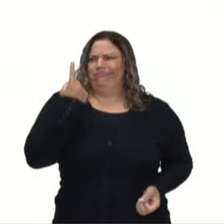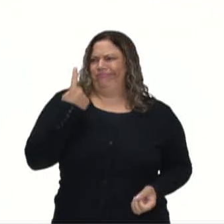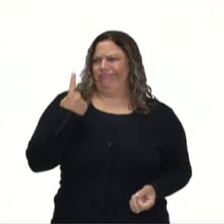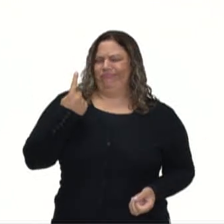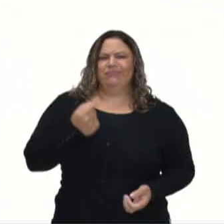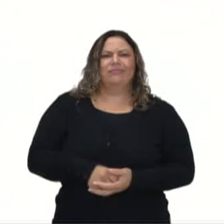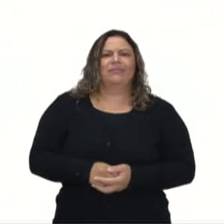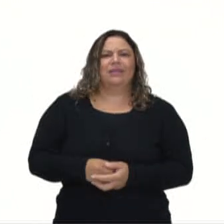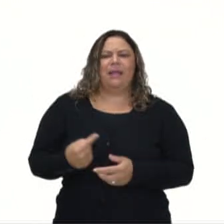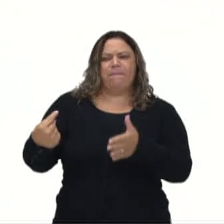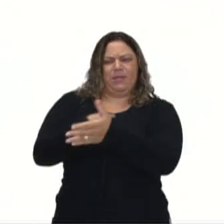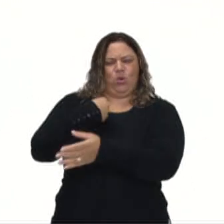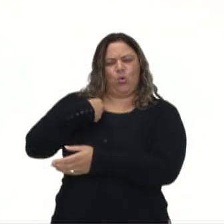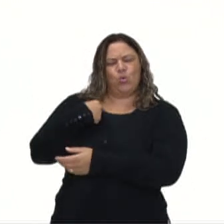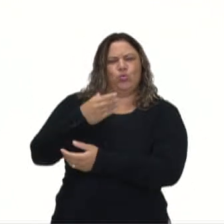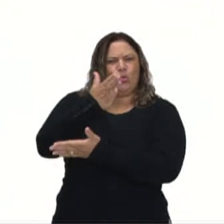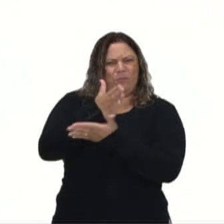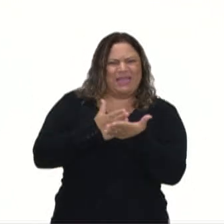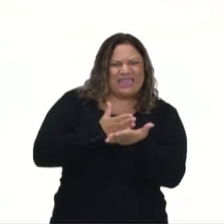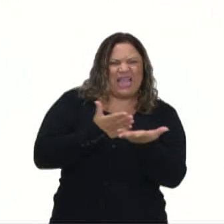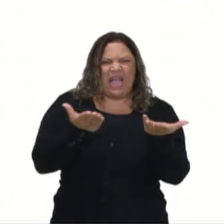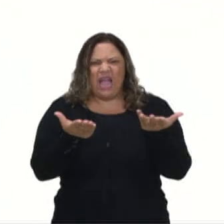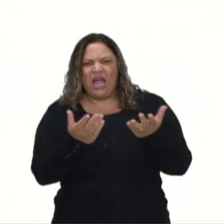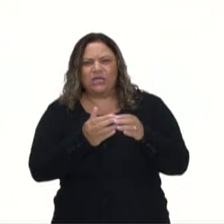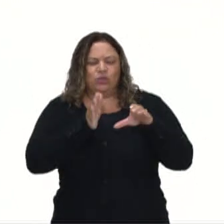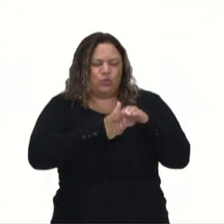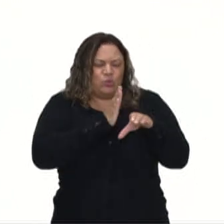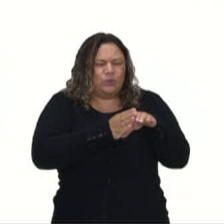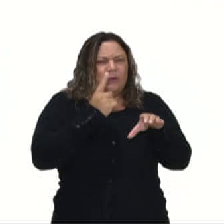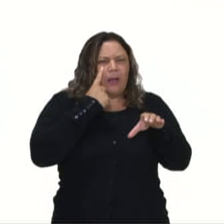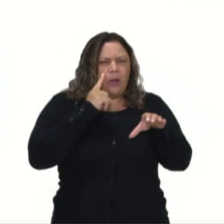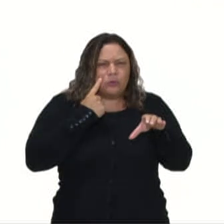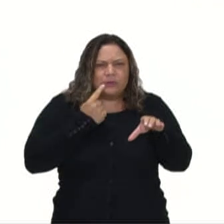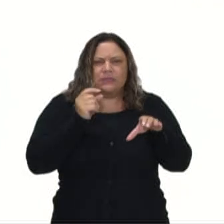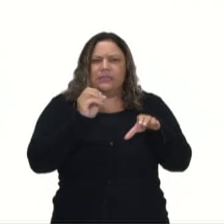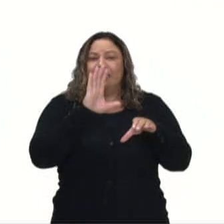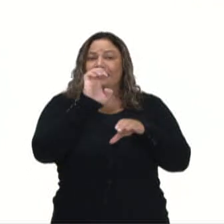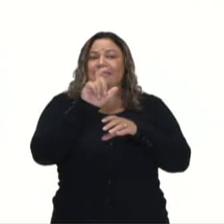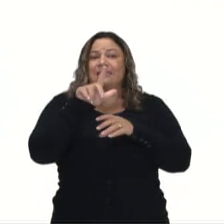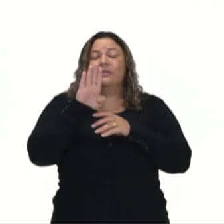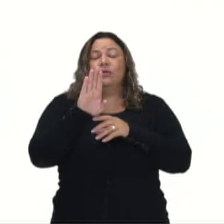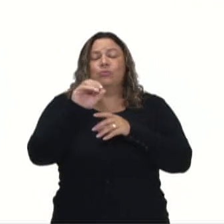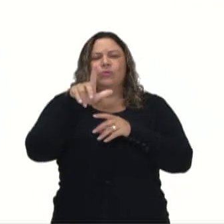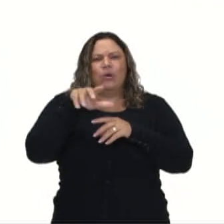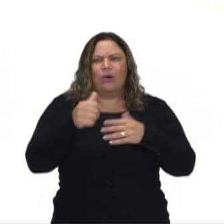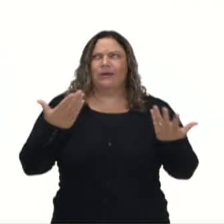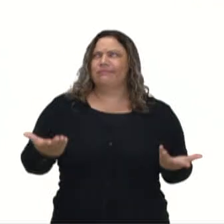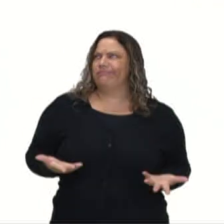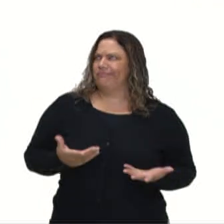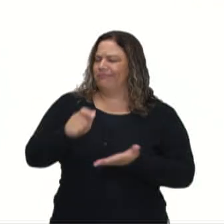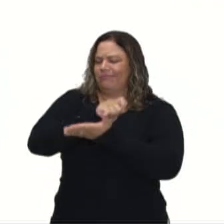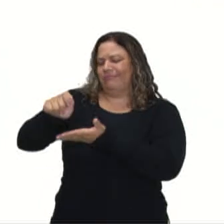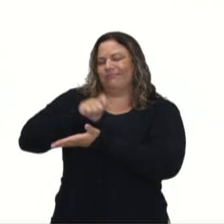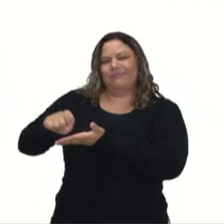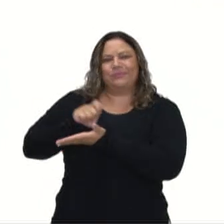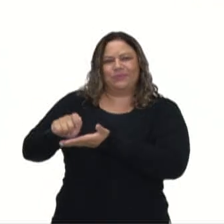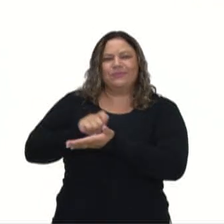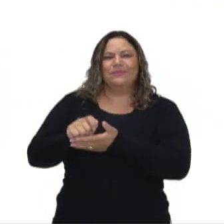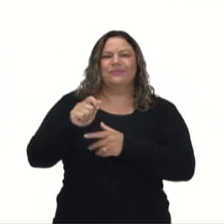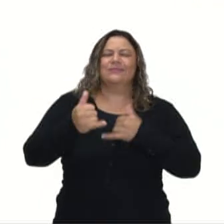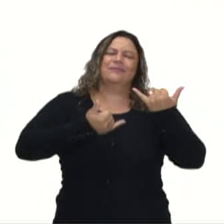pensei, extravagância tem mesmo o nome de um tipo de pizza, não tem? Escritor adora trabalhar e brincar com